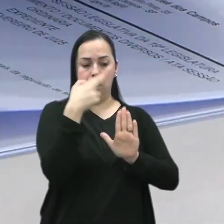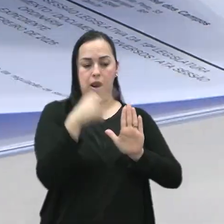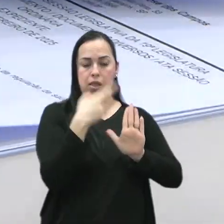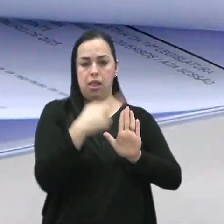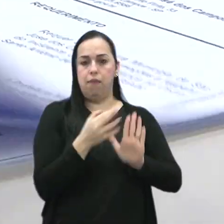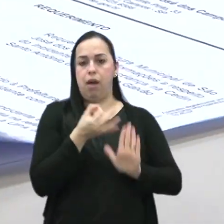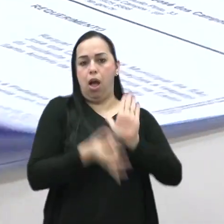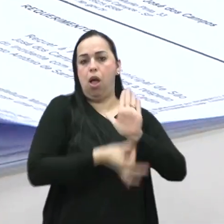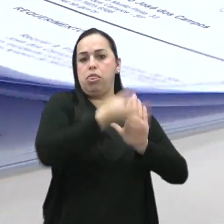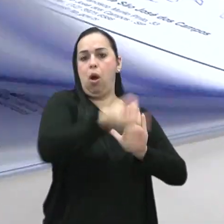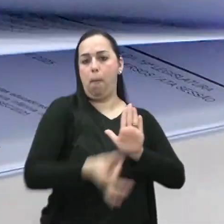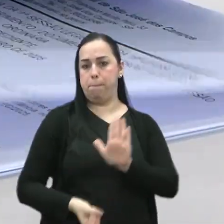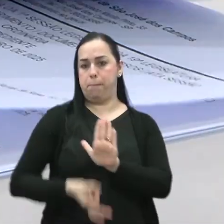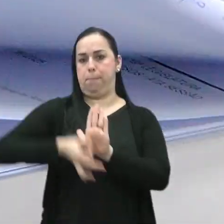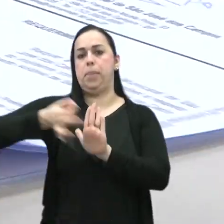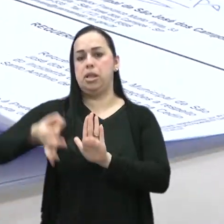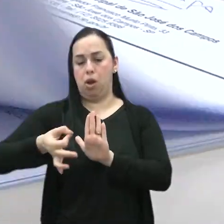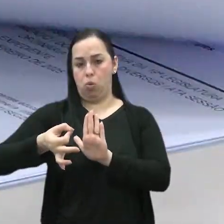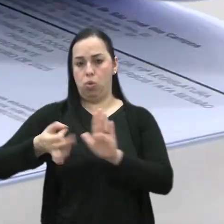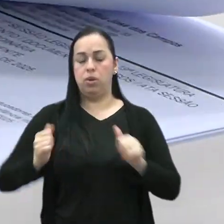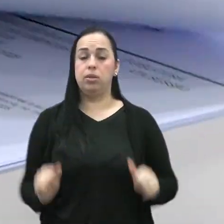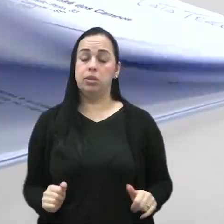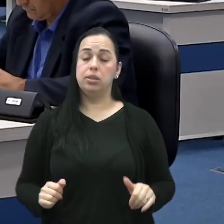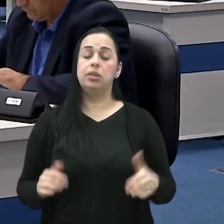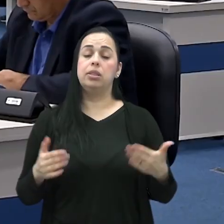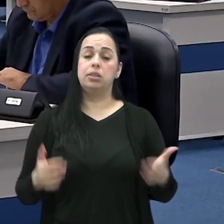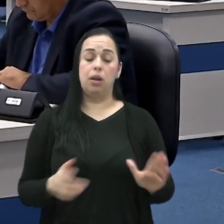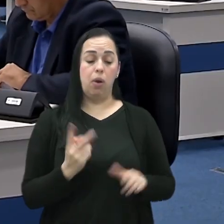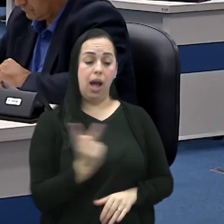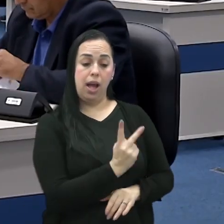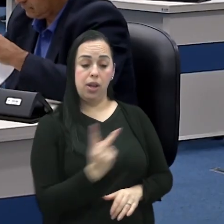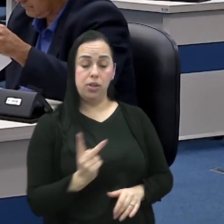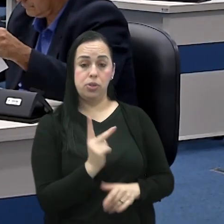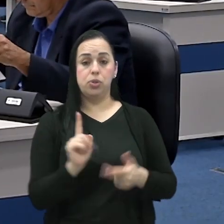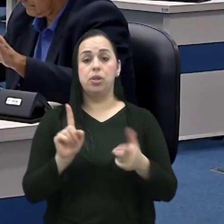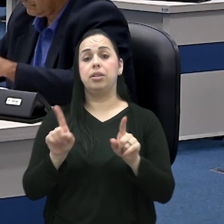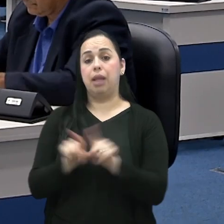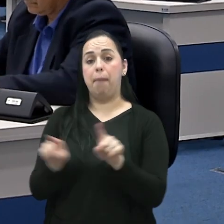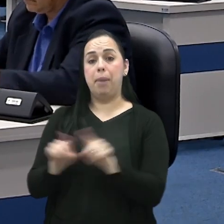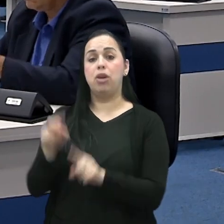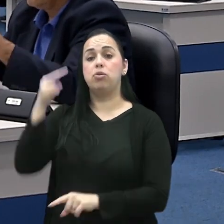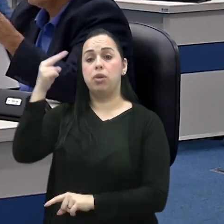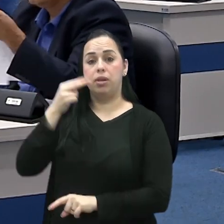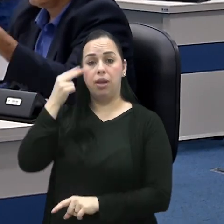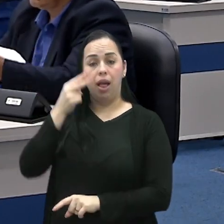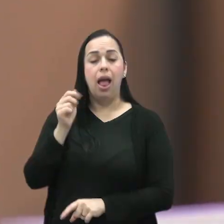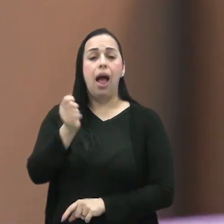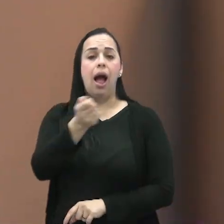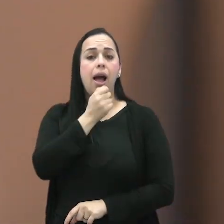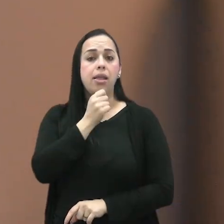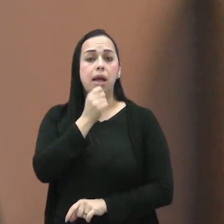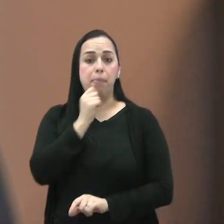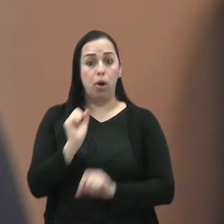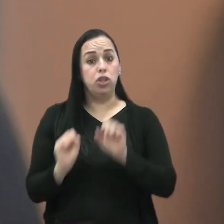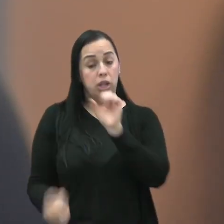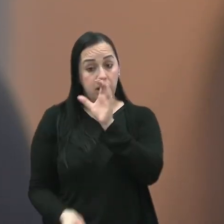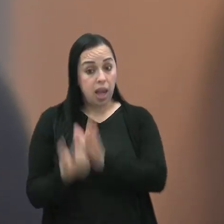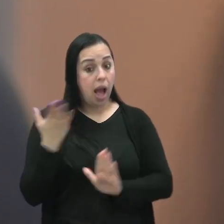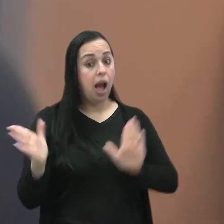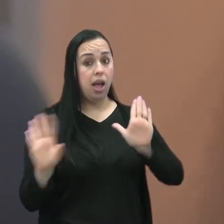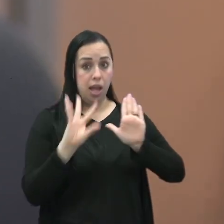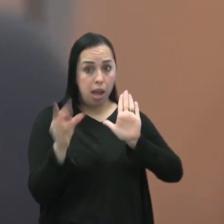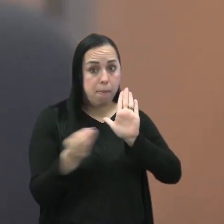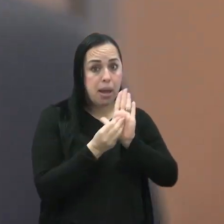Economia emitirem parecer sobre o projeto. Tanto as comissões quanto os parlamentares ainda podem